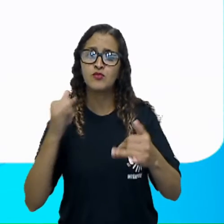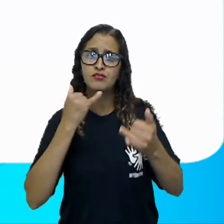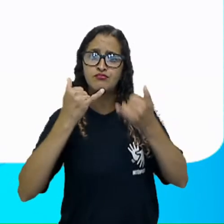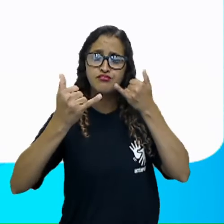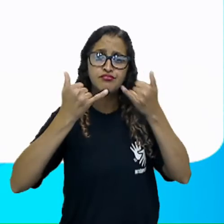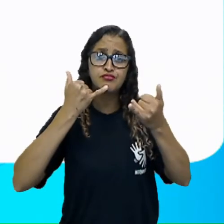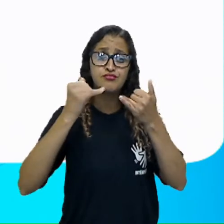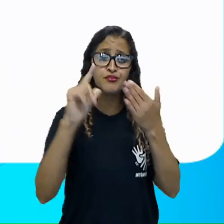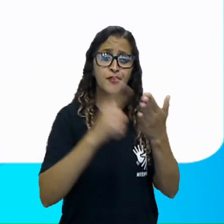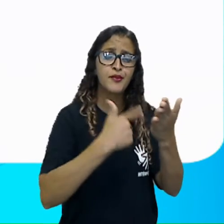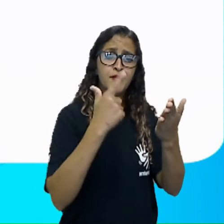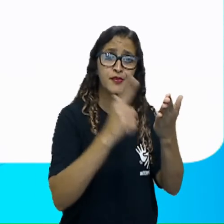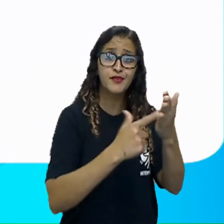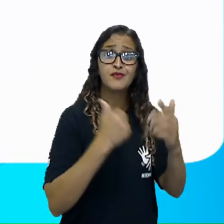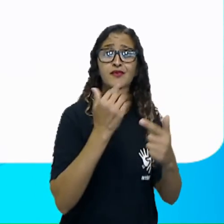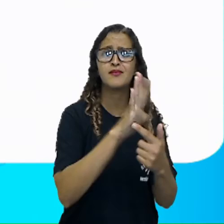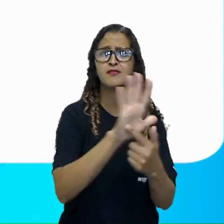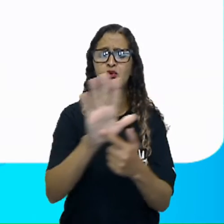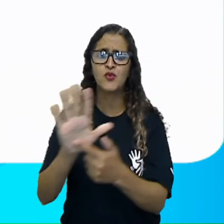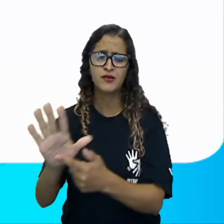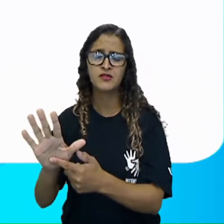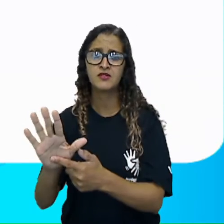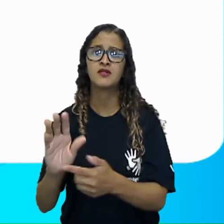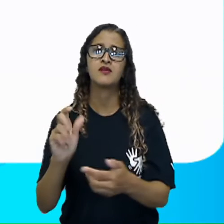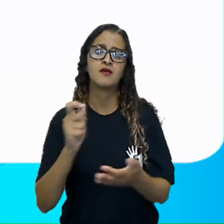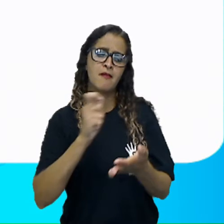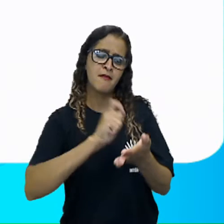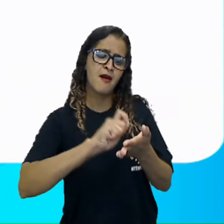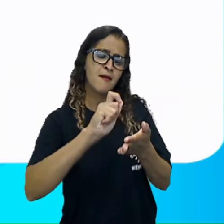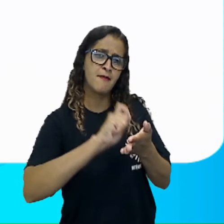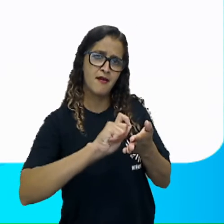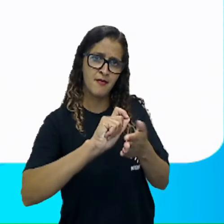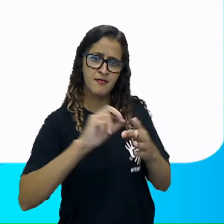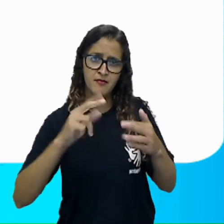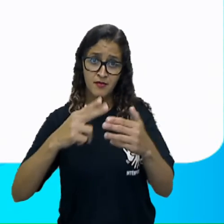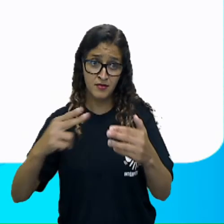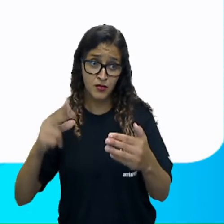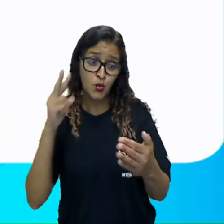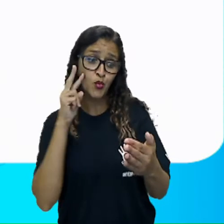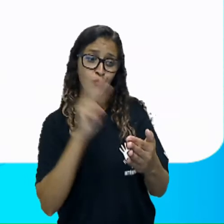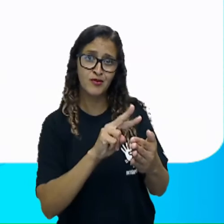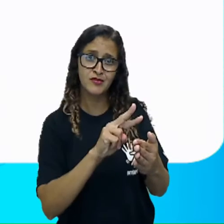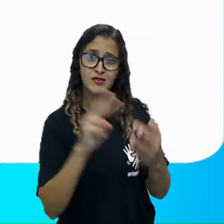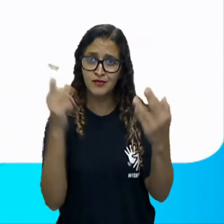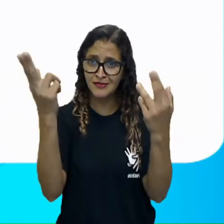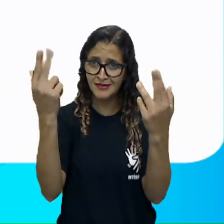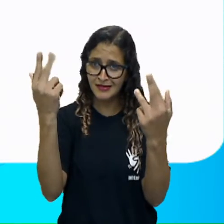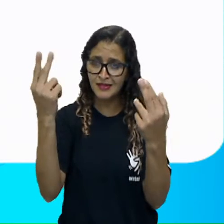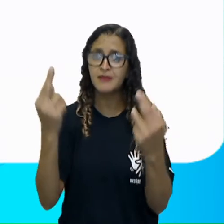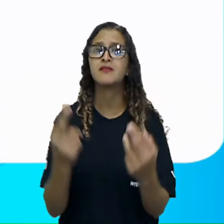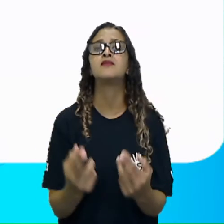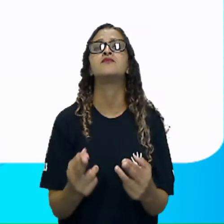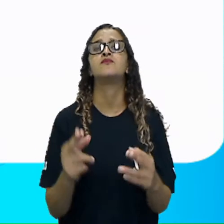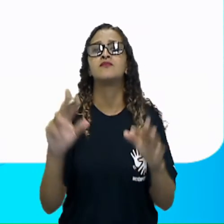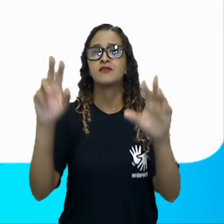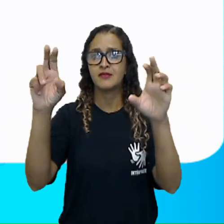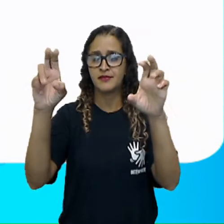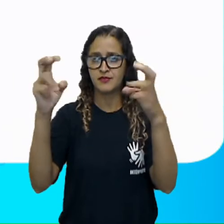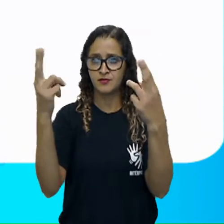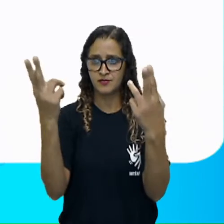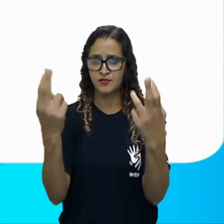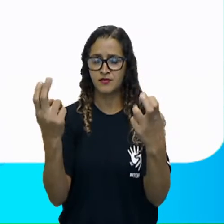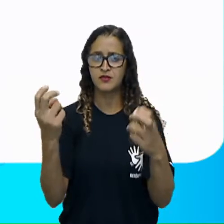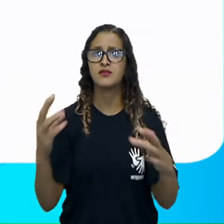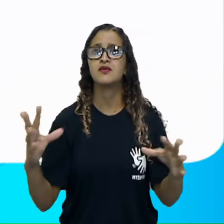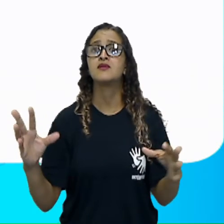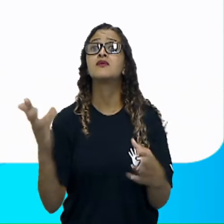de diversos livros e autores que abordam um mesmo assunto. E o resumo?